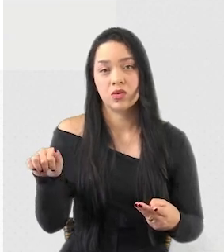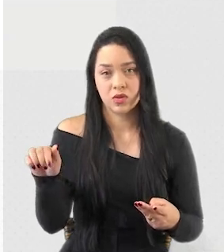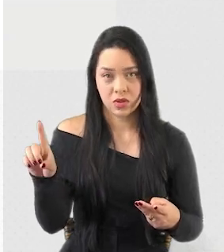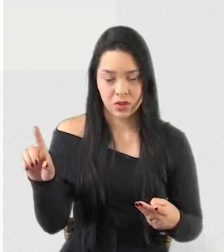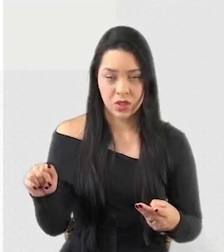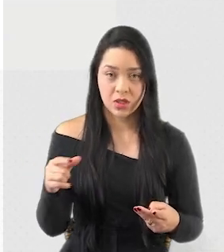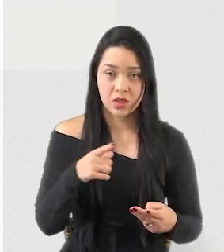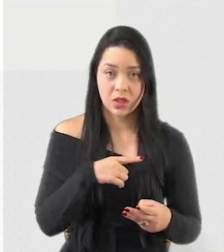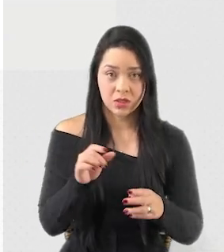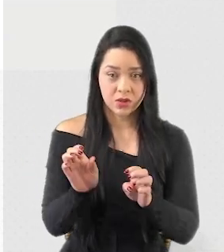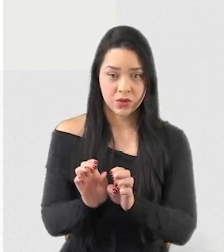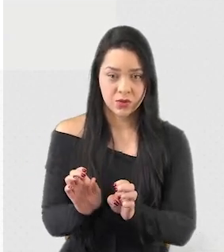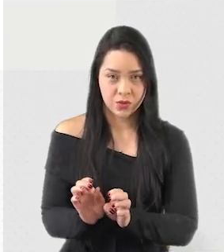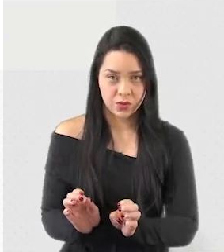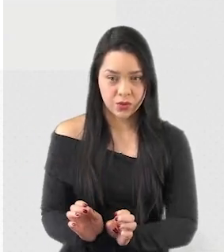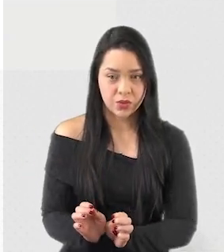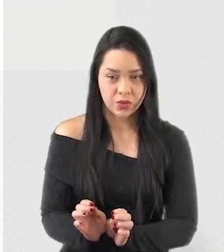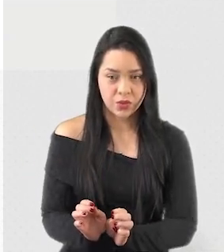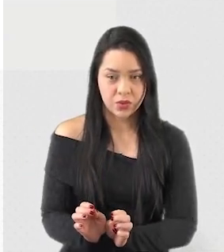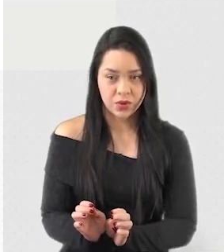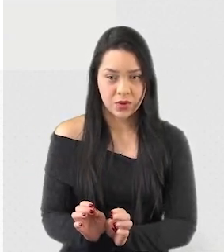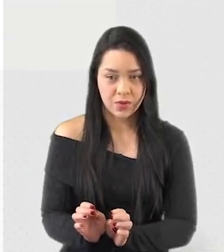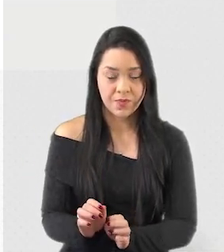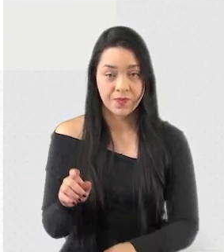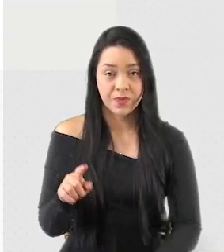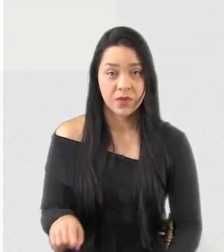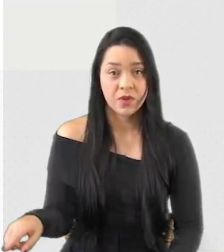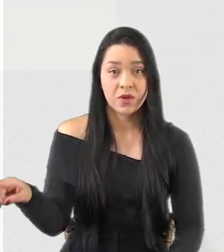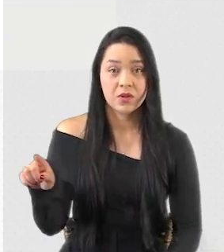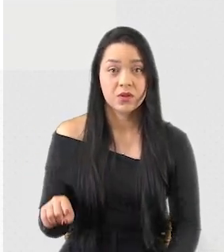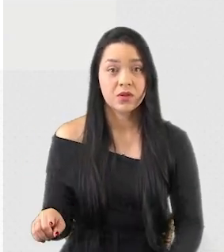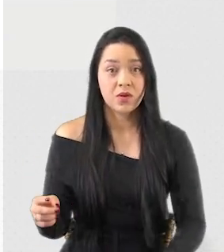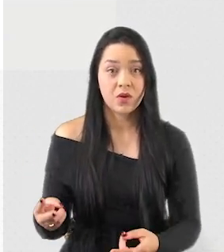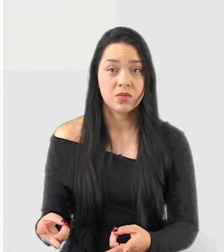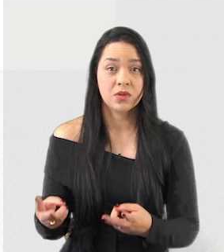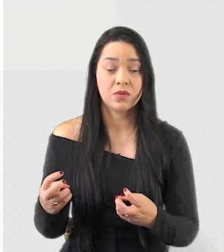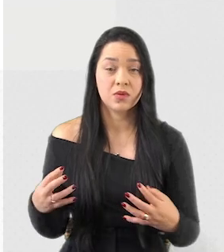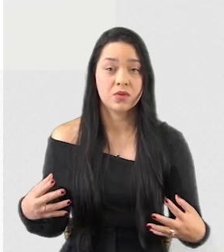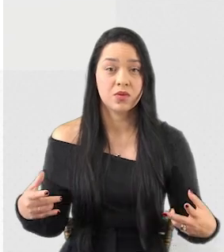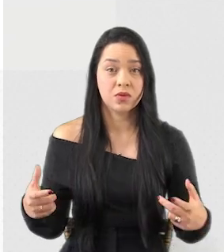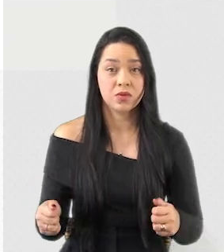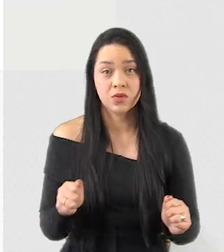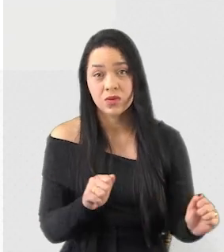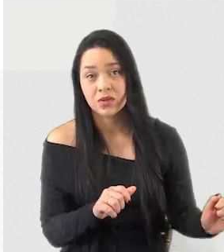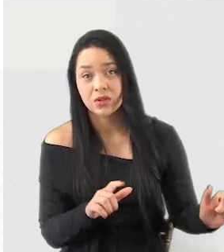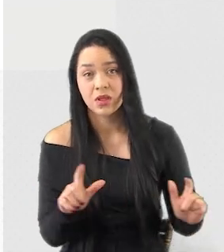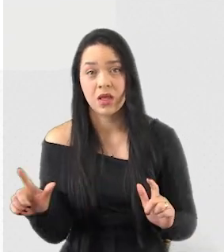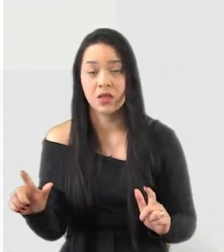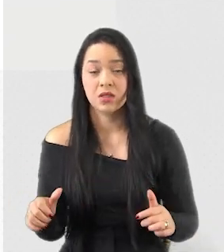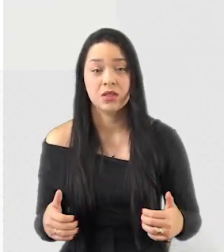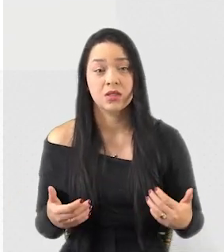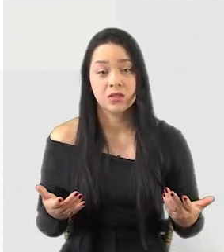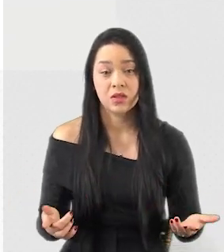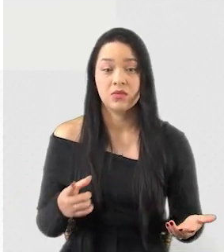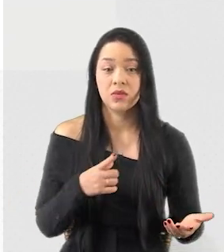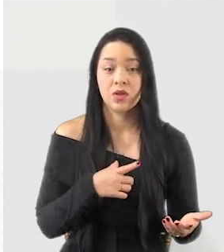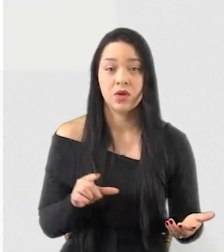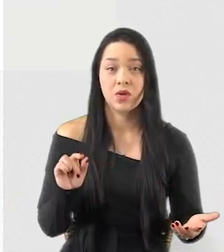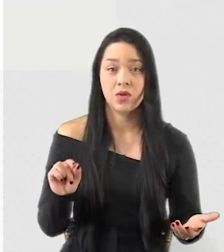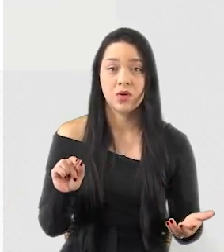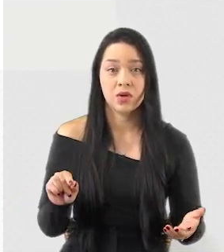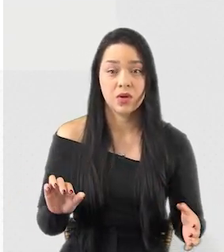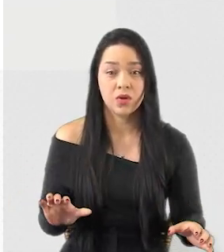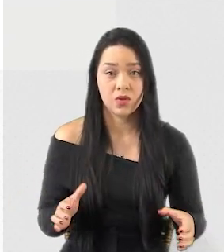essa estrutura aqui, ó, que vocês estão observando aqui no slide da gente, tá? Então, a gente tem um